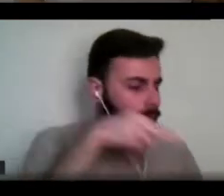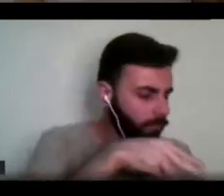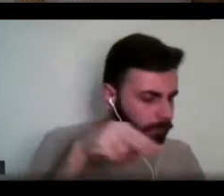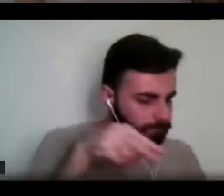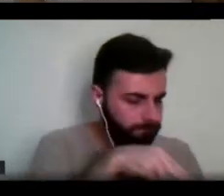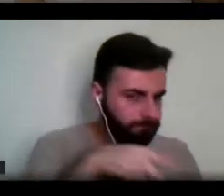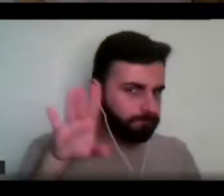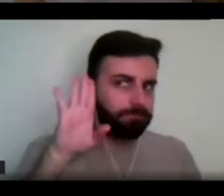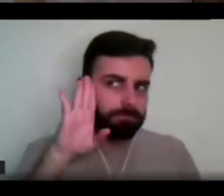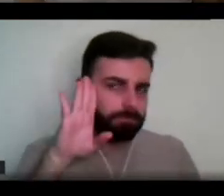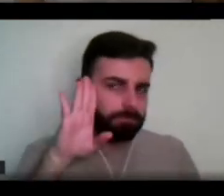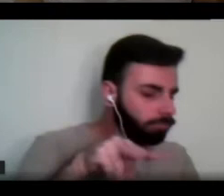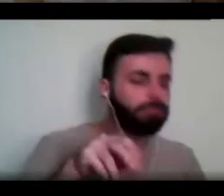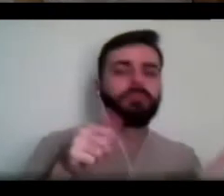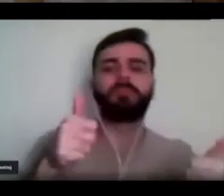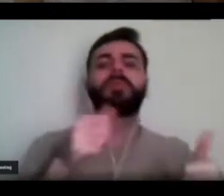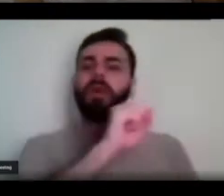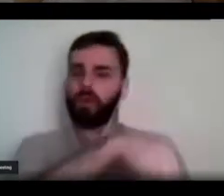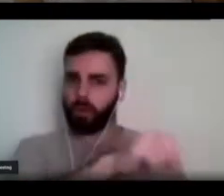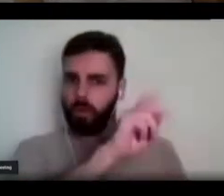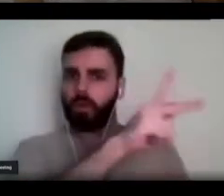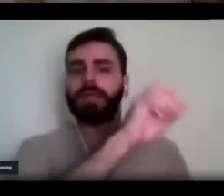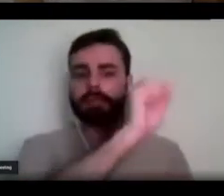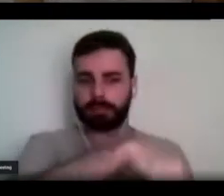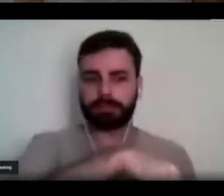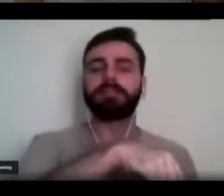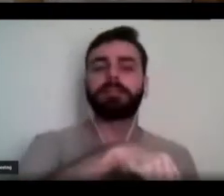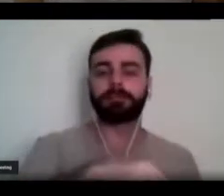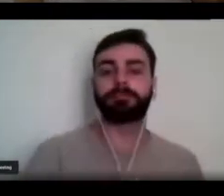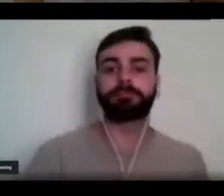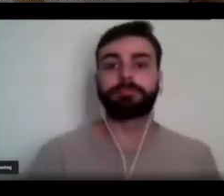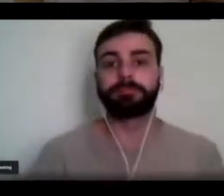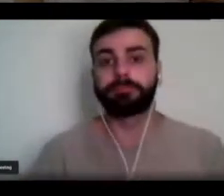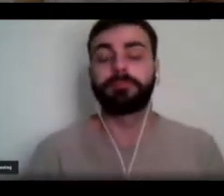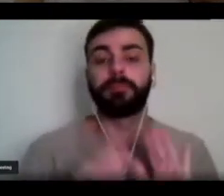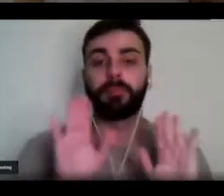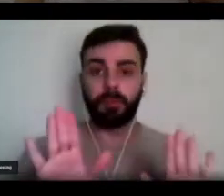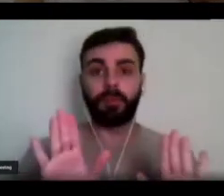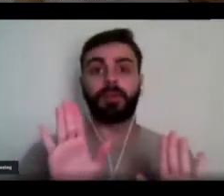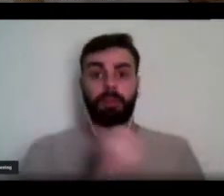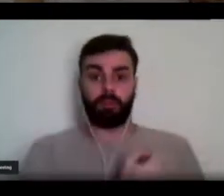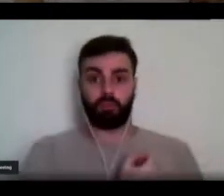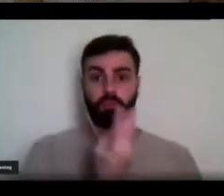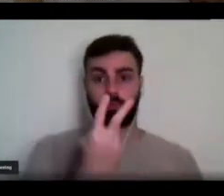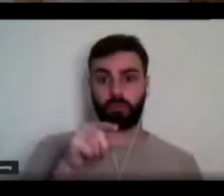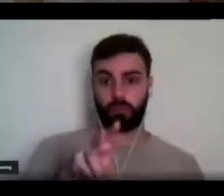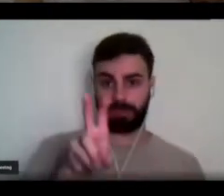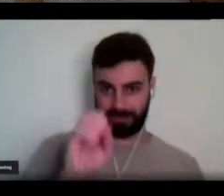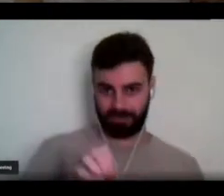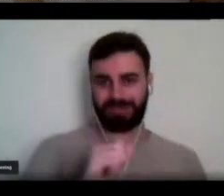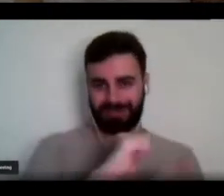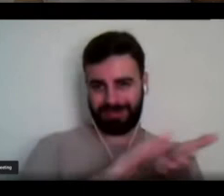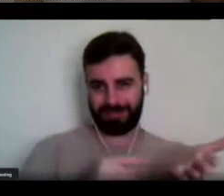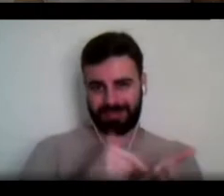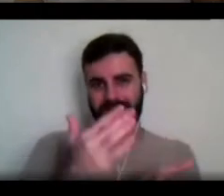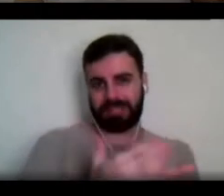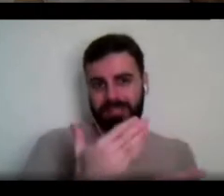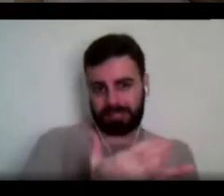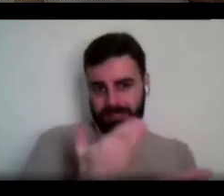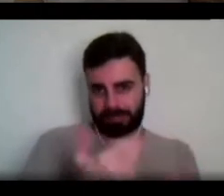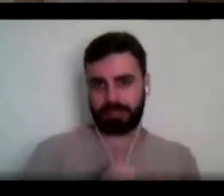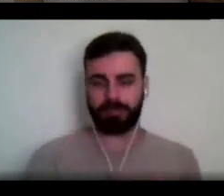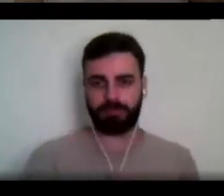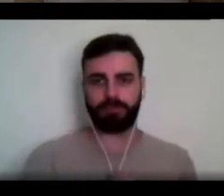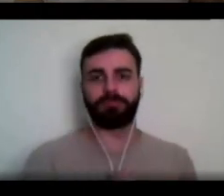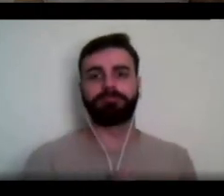esse exercício é do livro. Então, 2,50. Por que esse cara tá brigando comigo